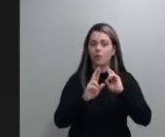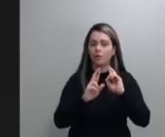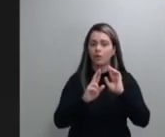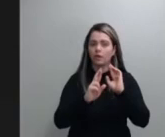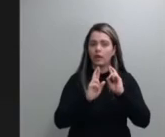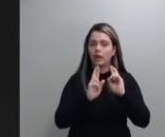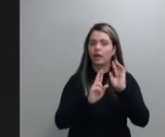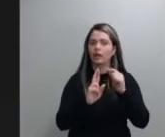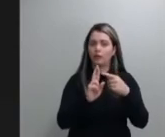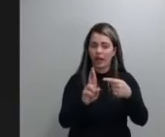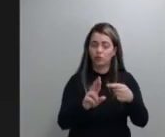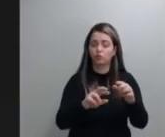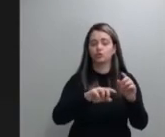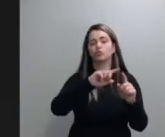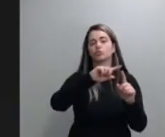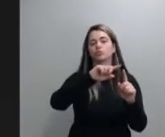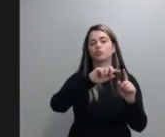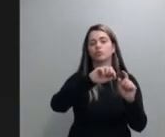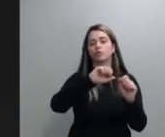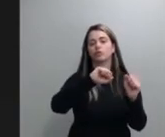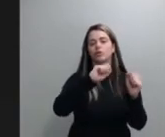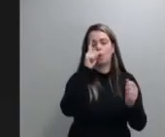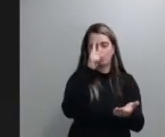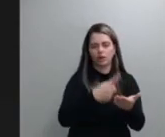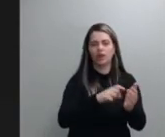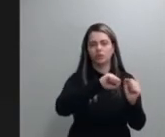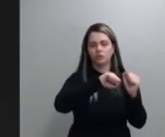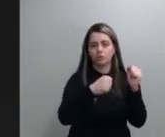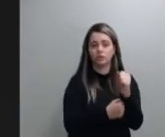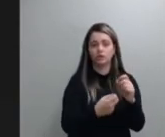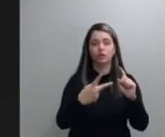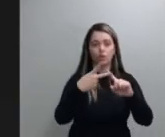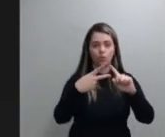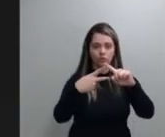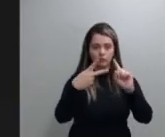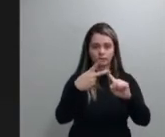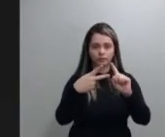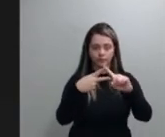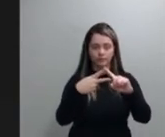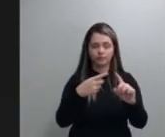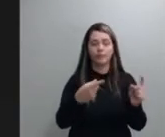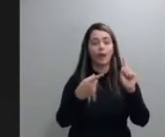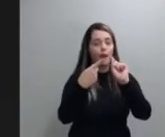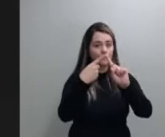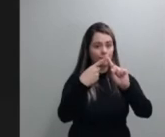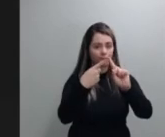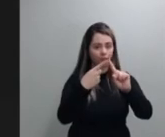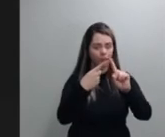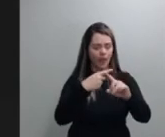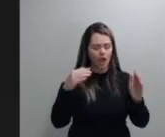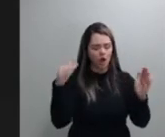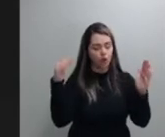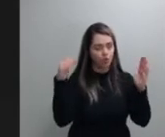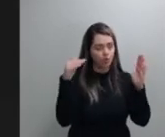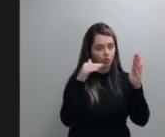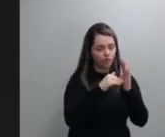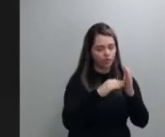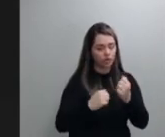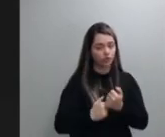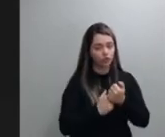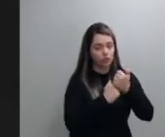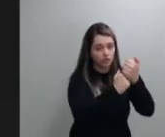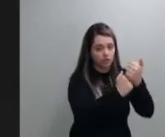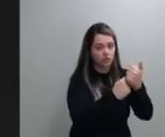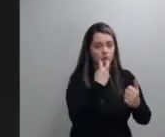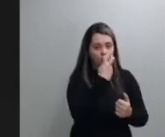que pode ser bifurcado em duas partes. A primeira, a parte final da magnífica sustentação oral da doutora Ana